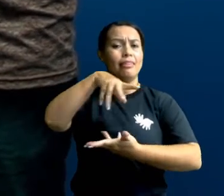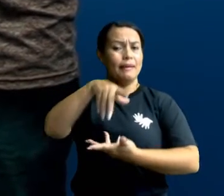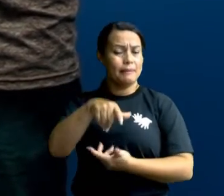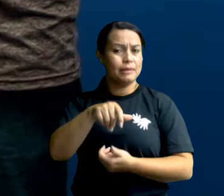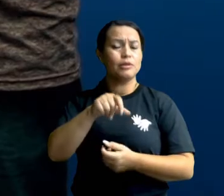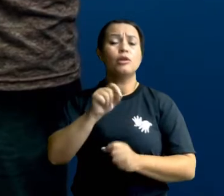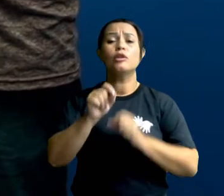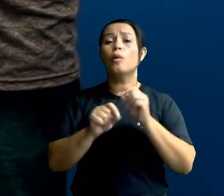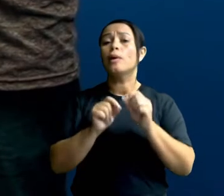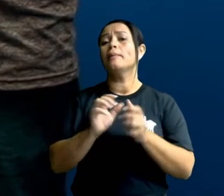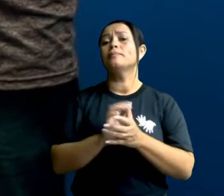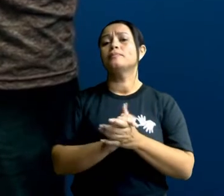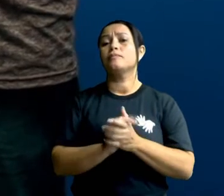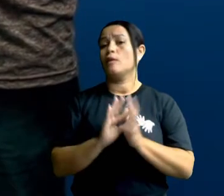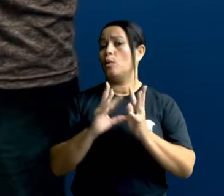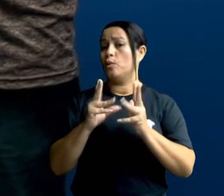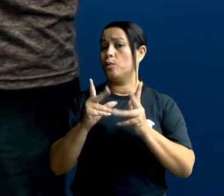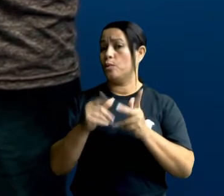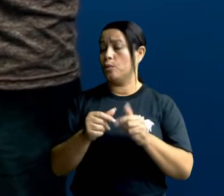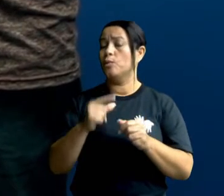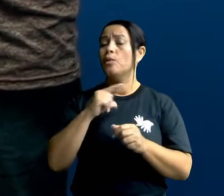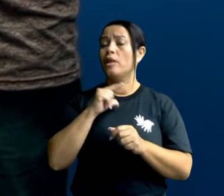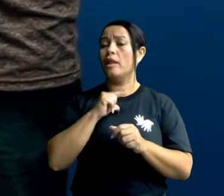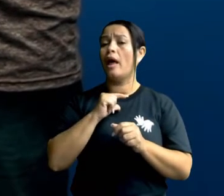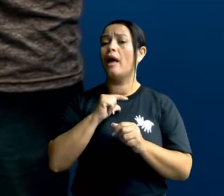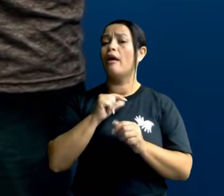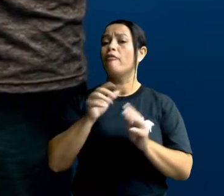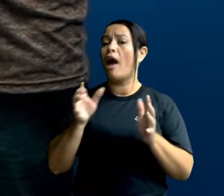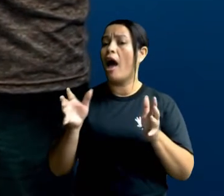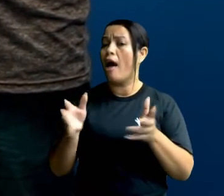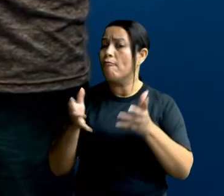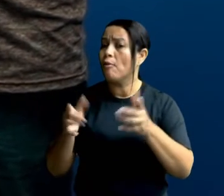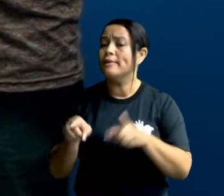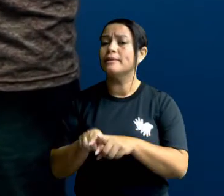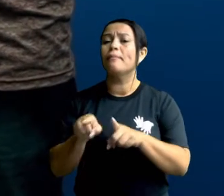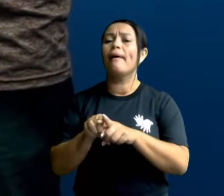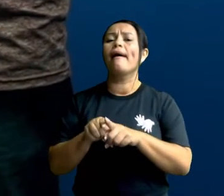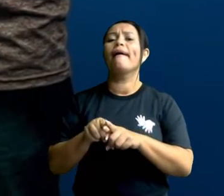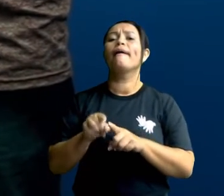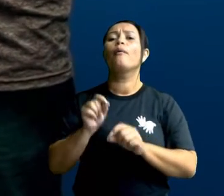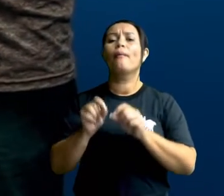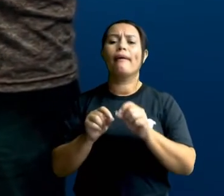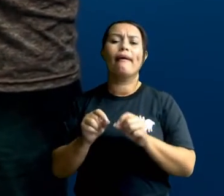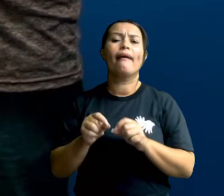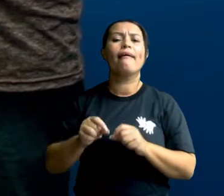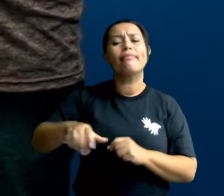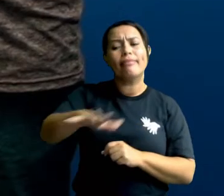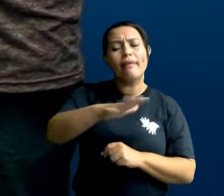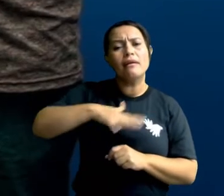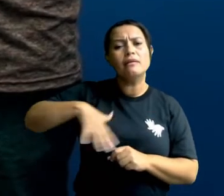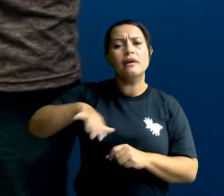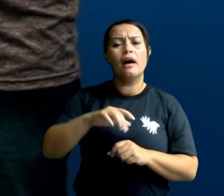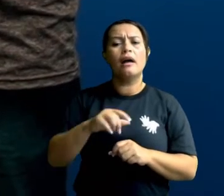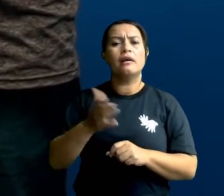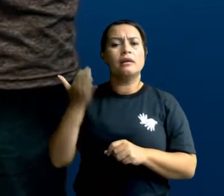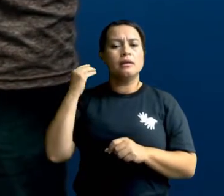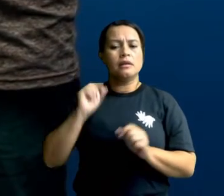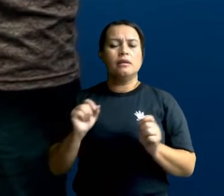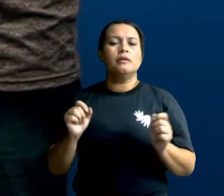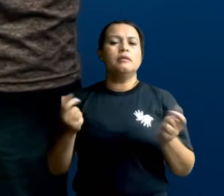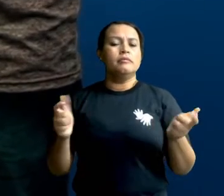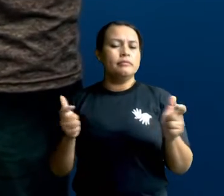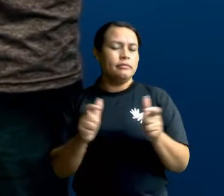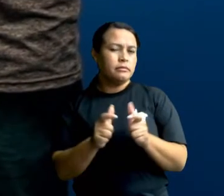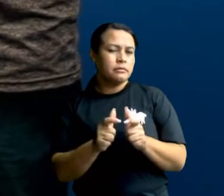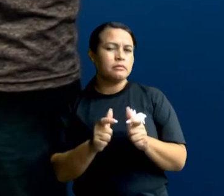mundial, né? Então, tudo isso influenciou nessa distribuição das áreas. Então, aquelas pequenas áreas, né,